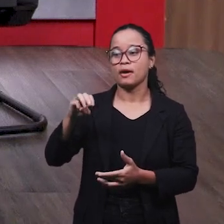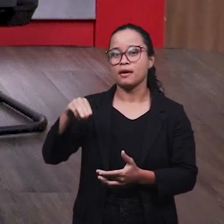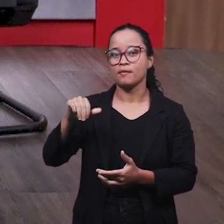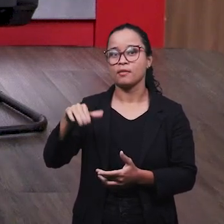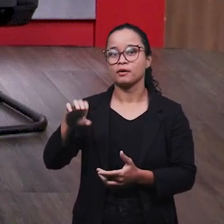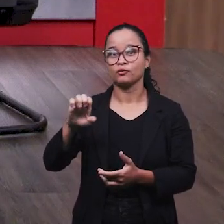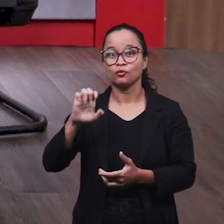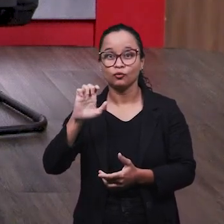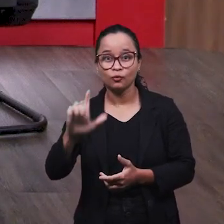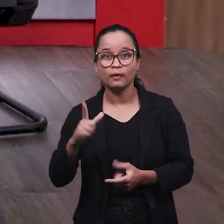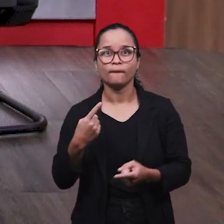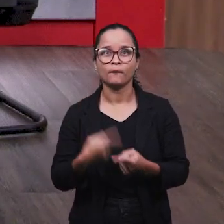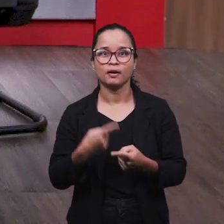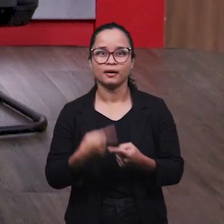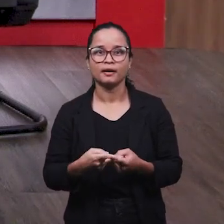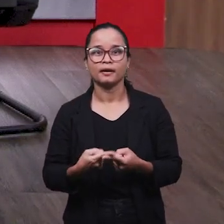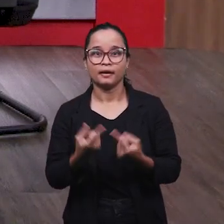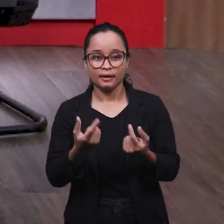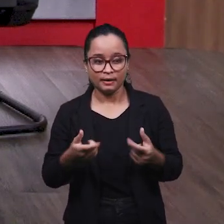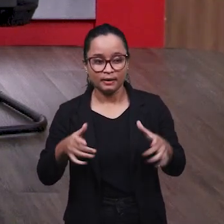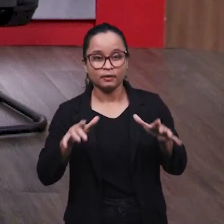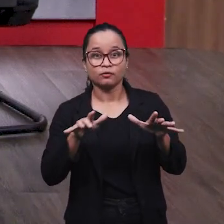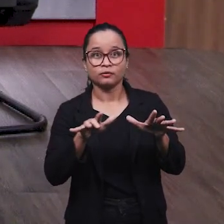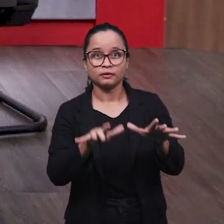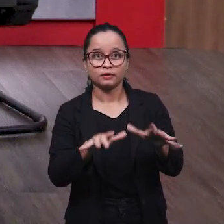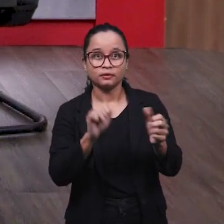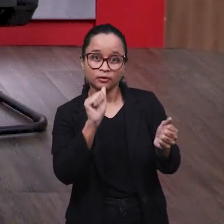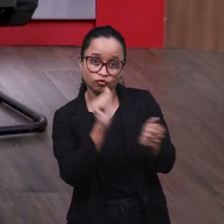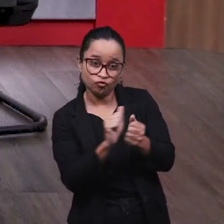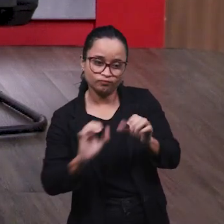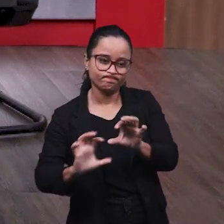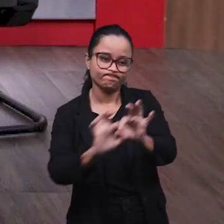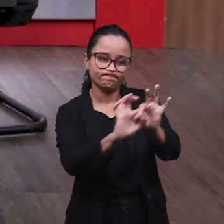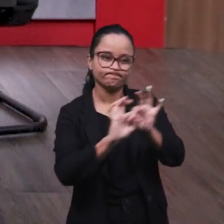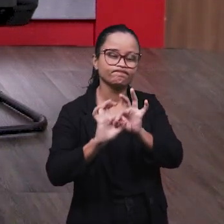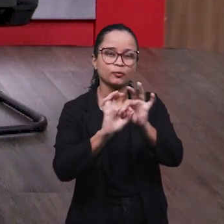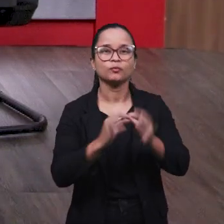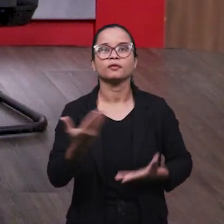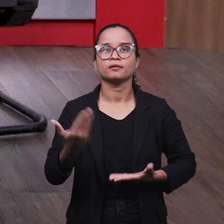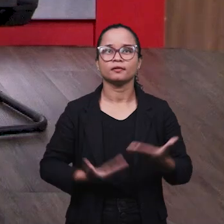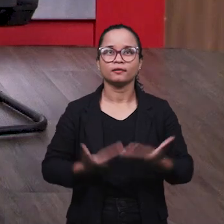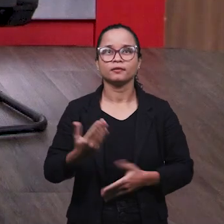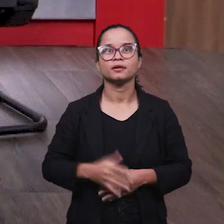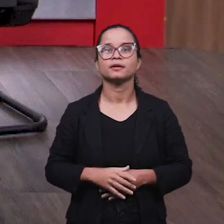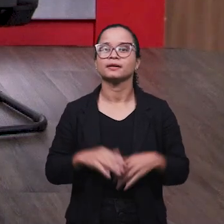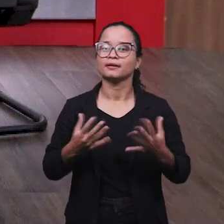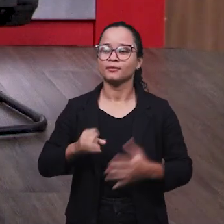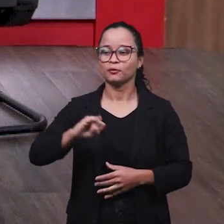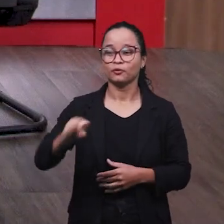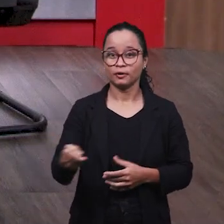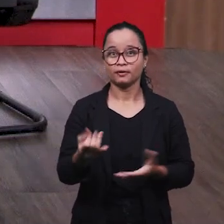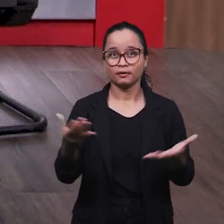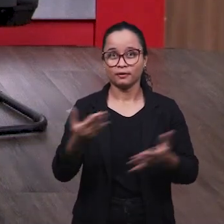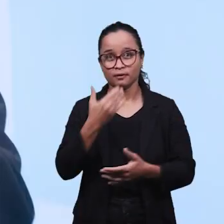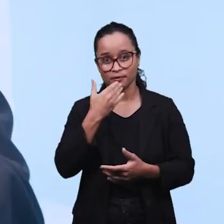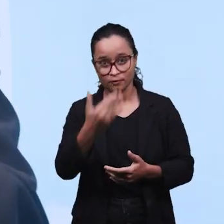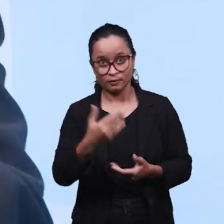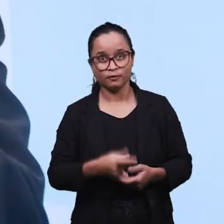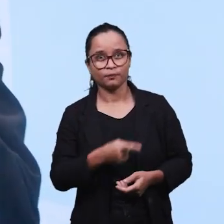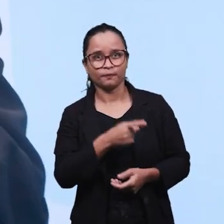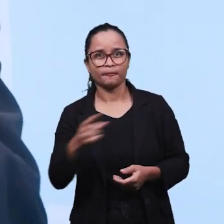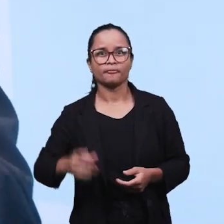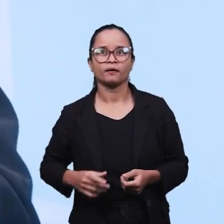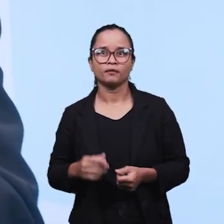seja inclusa no corpo de Cristo, verdade, se sinta como membro do corpo de Cristo. Eu queria até aproveitar e te pedir, você que